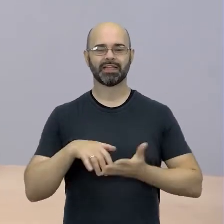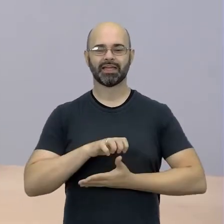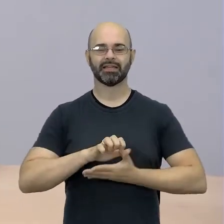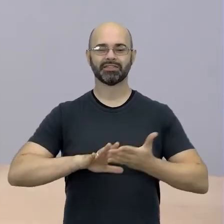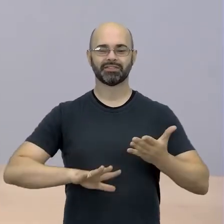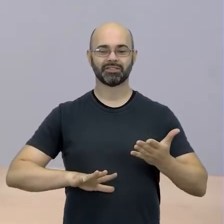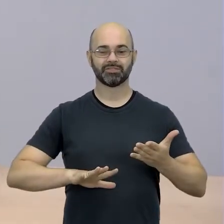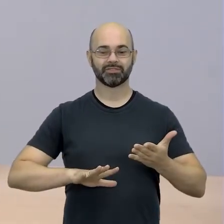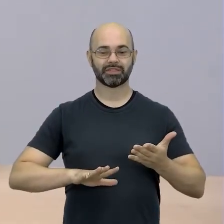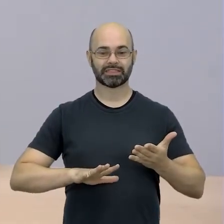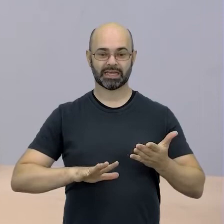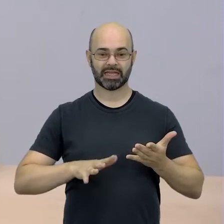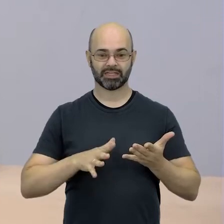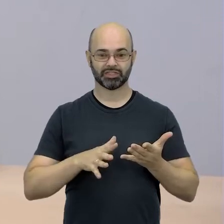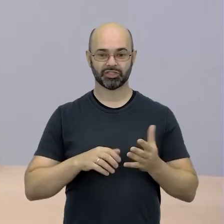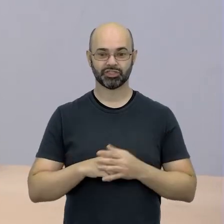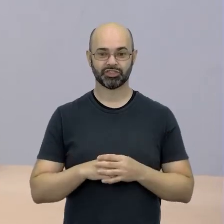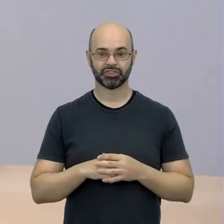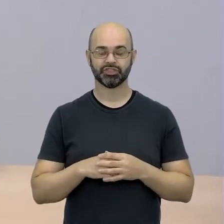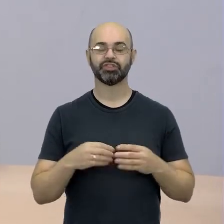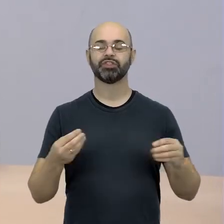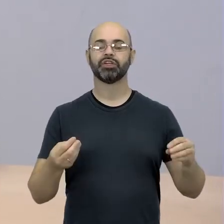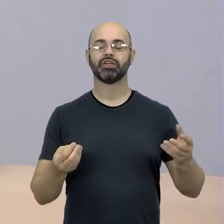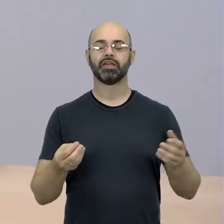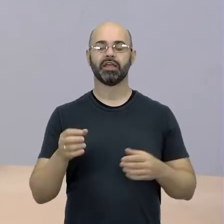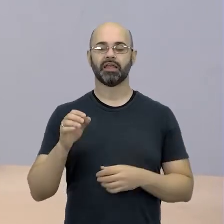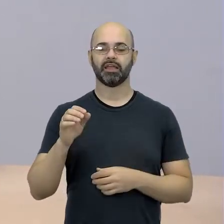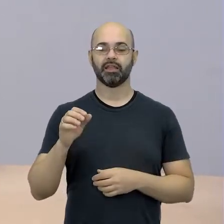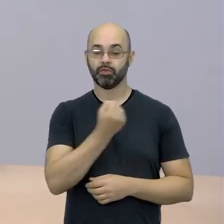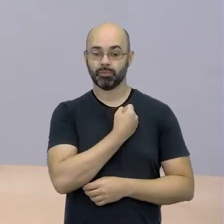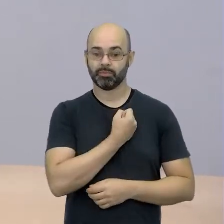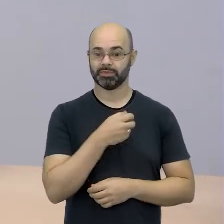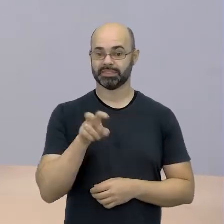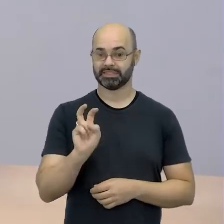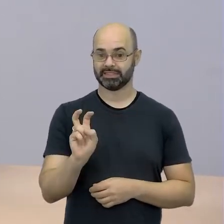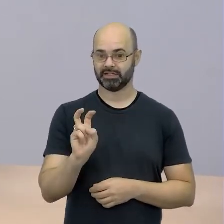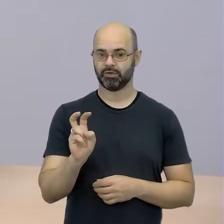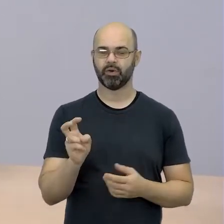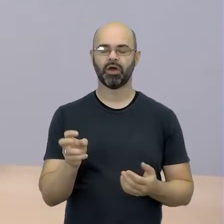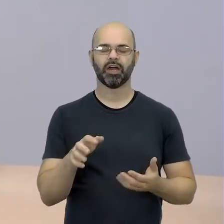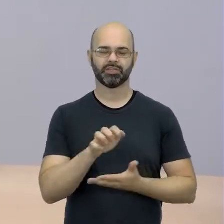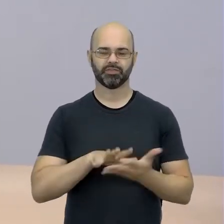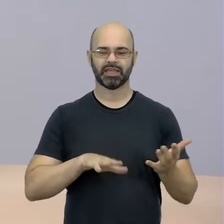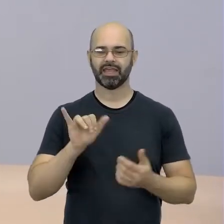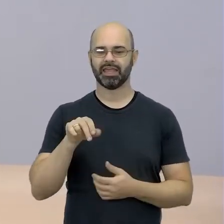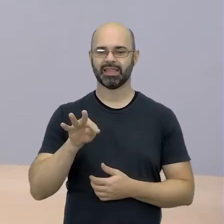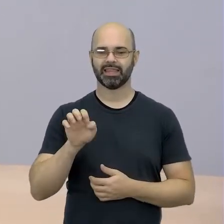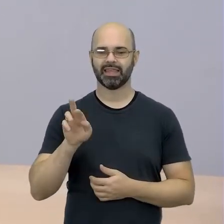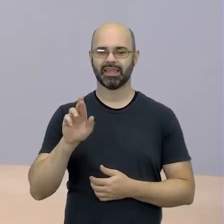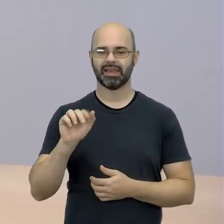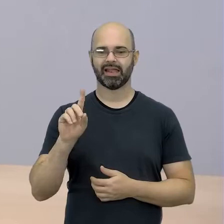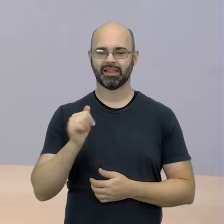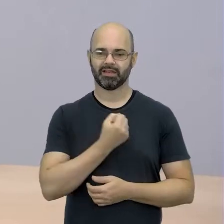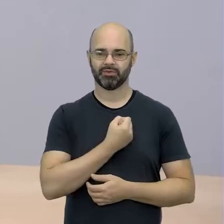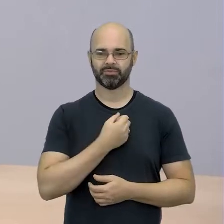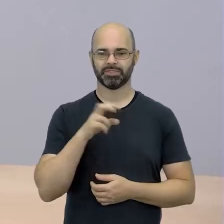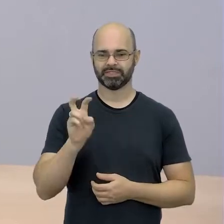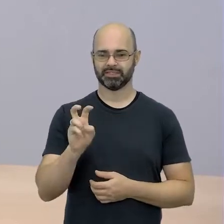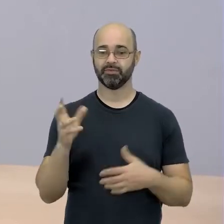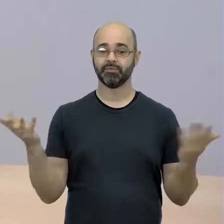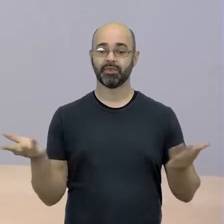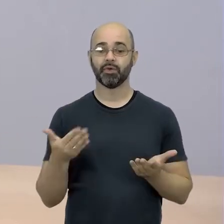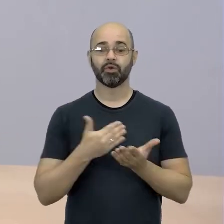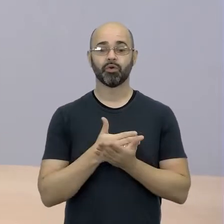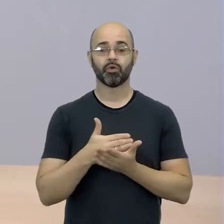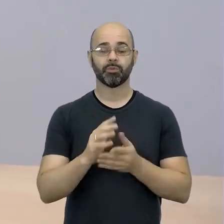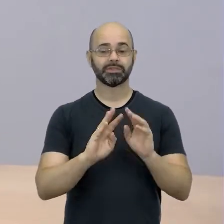atividade integrada número 5. Já começamos aqui a etapa de conclusão